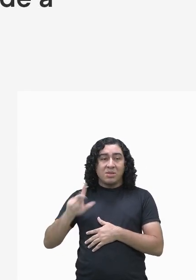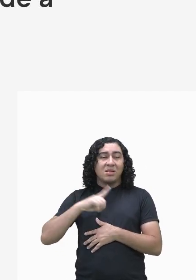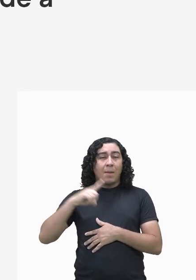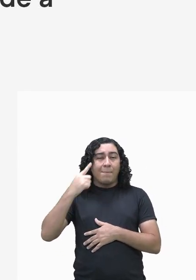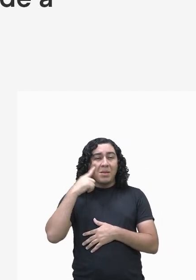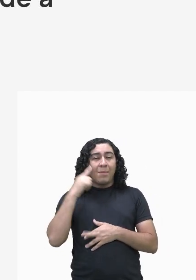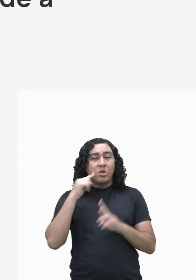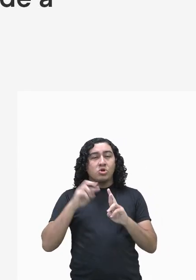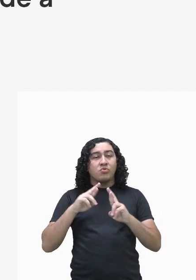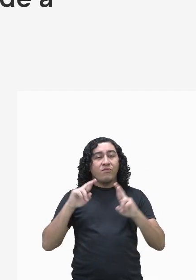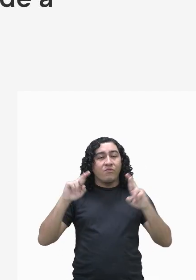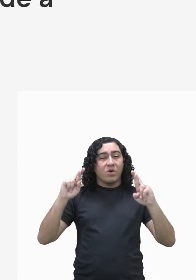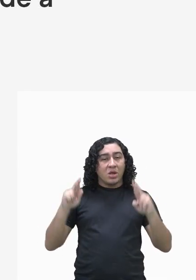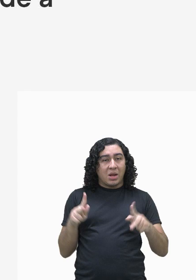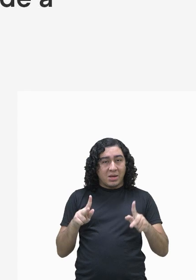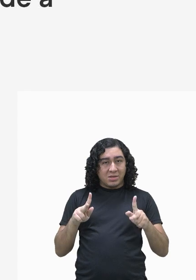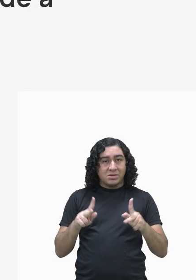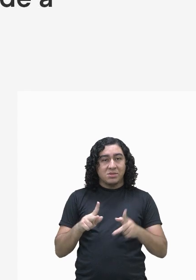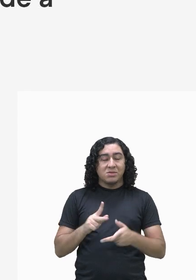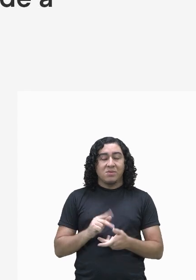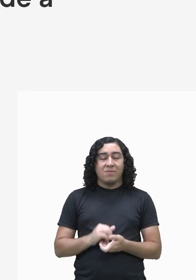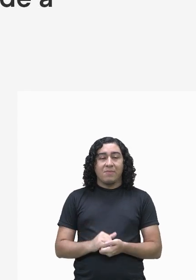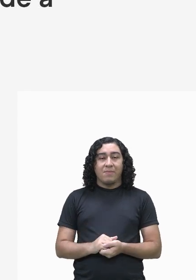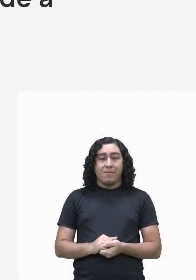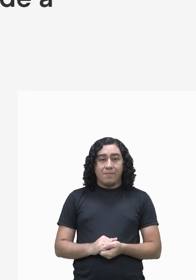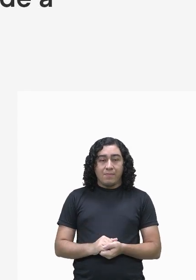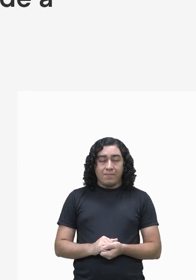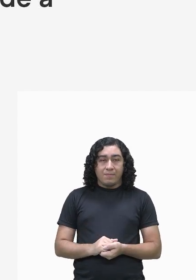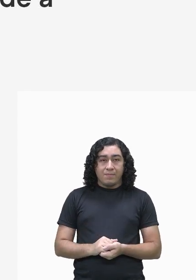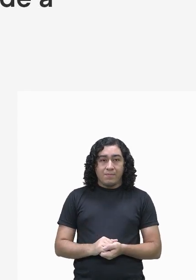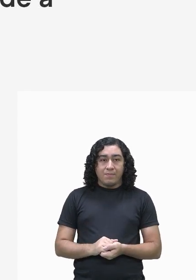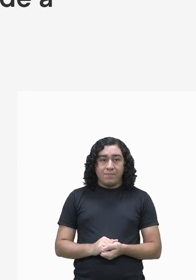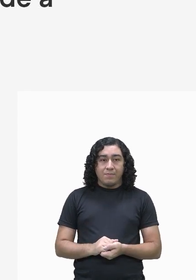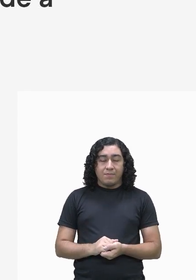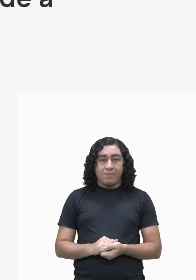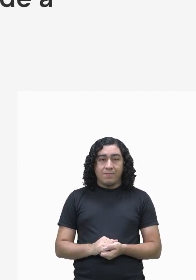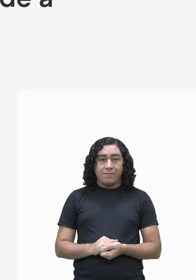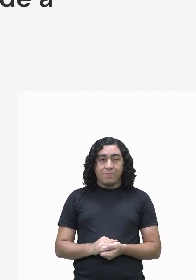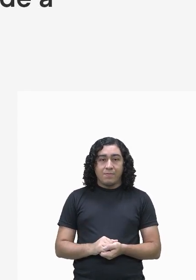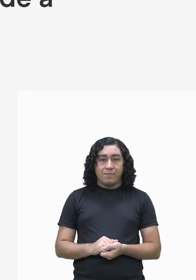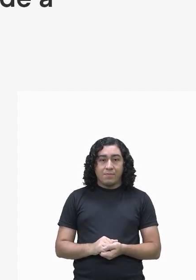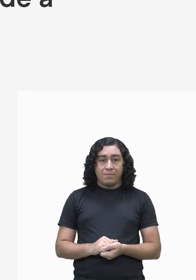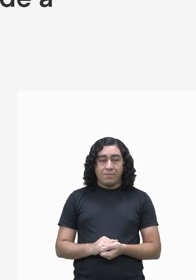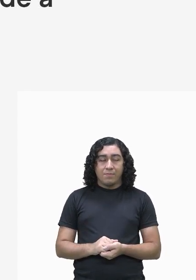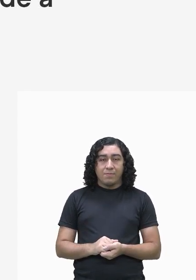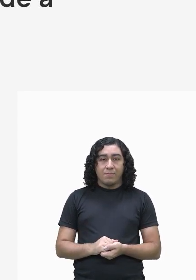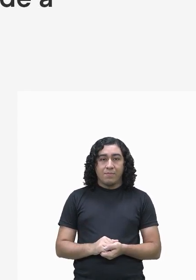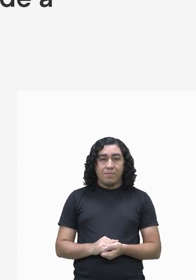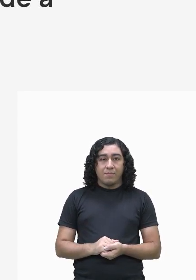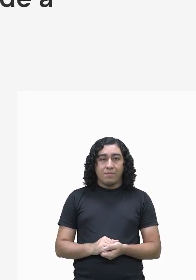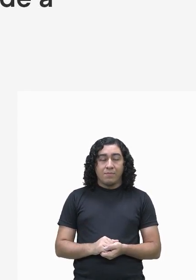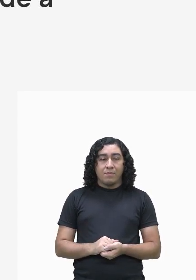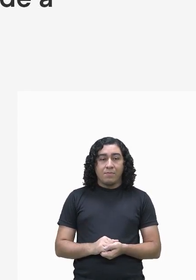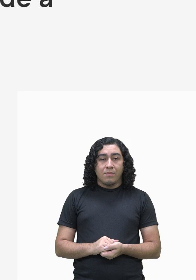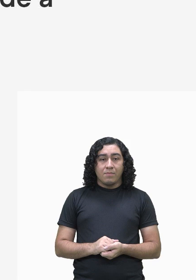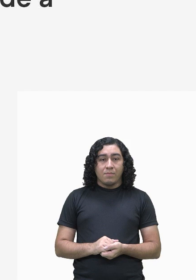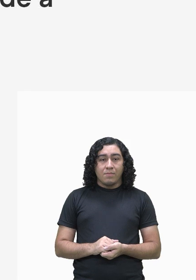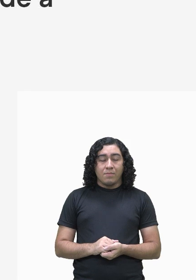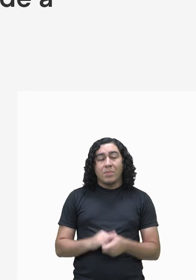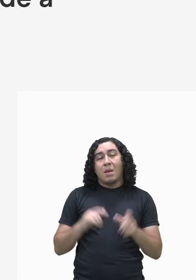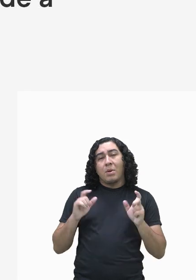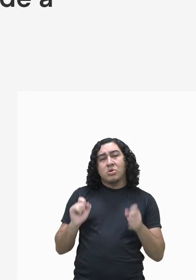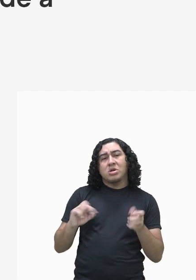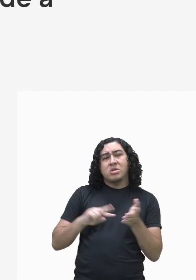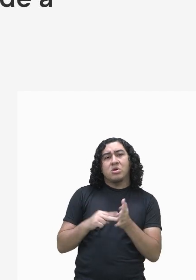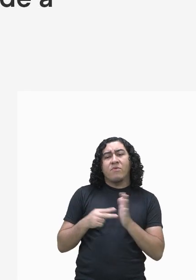vai diferenciar dos outros pensadores. Mas qual é o poder que é pensado na